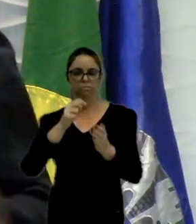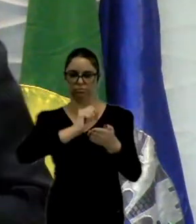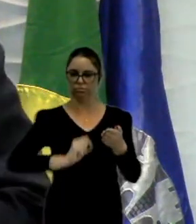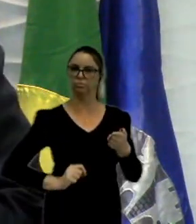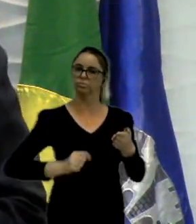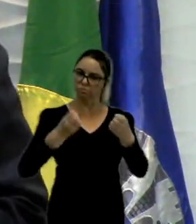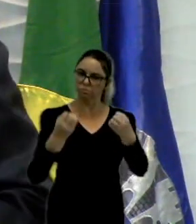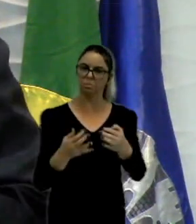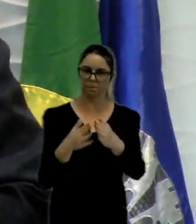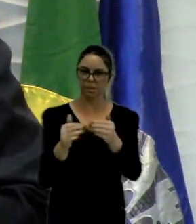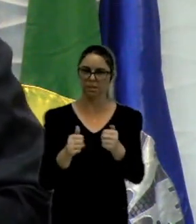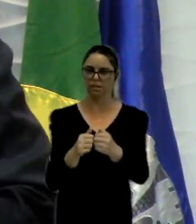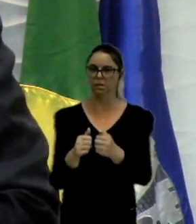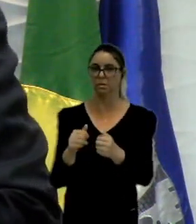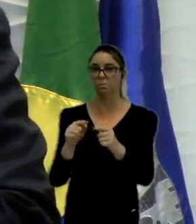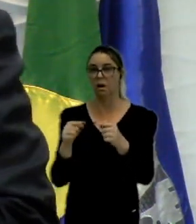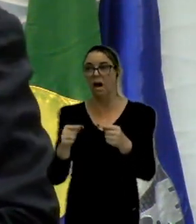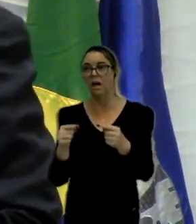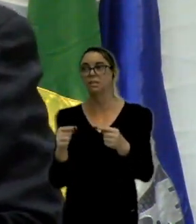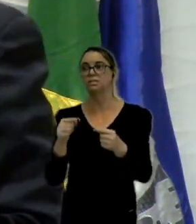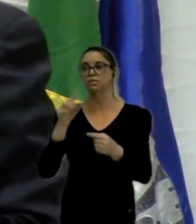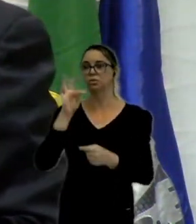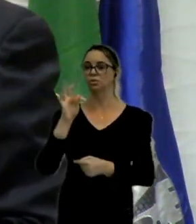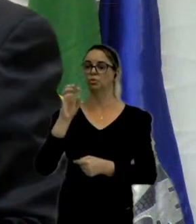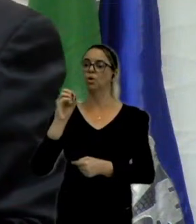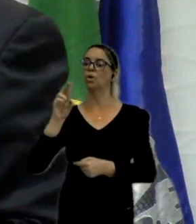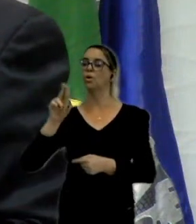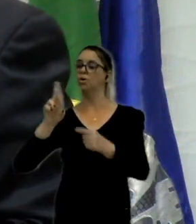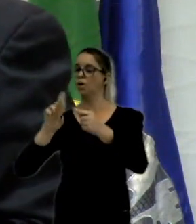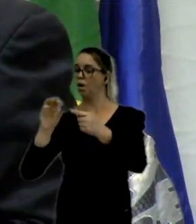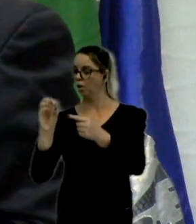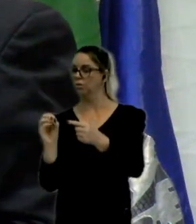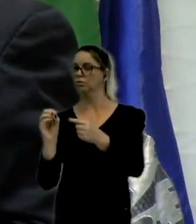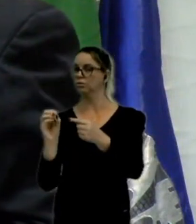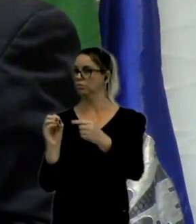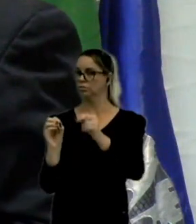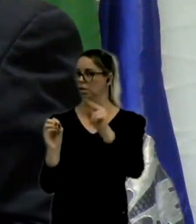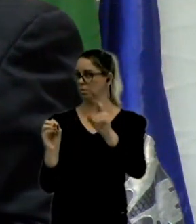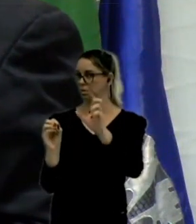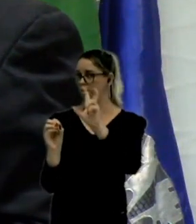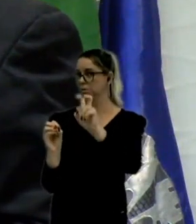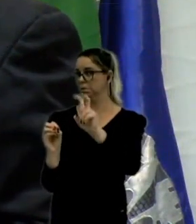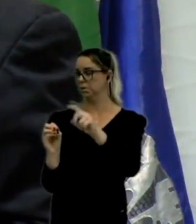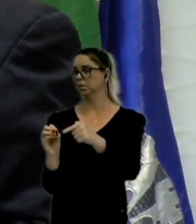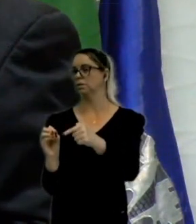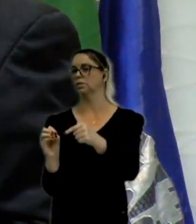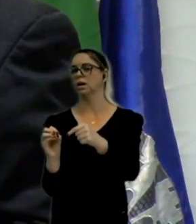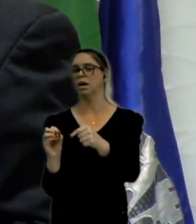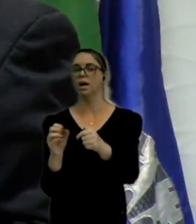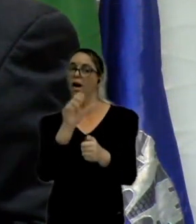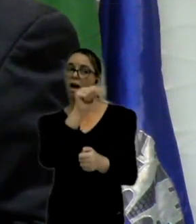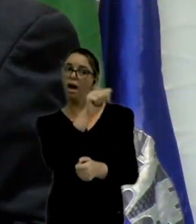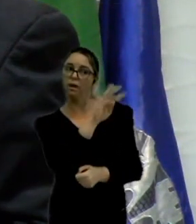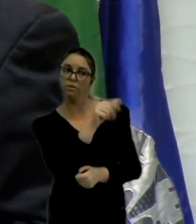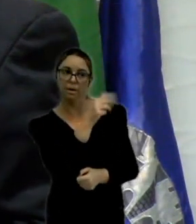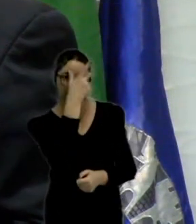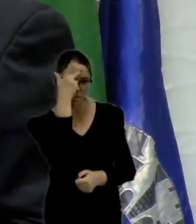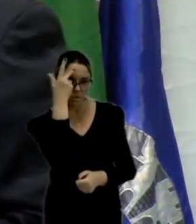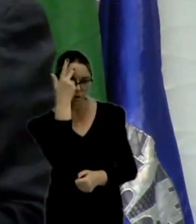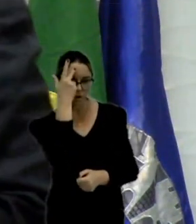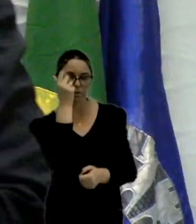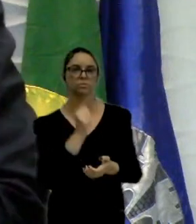que quando se fala uma touro em carregar pessoas de alta, o carro